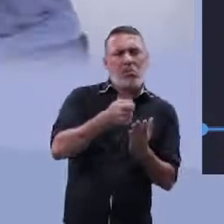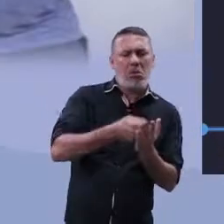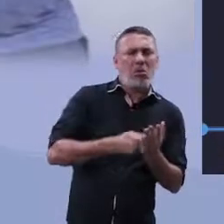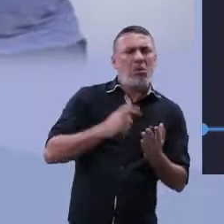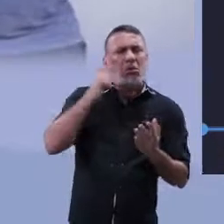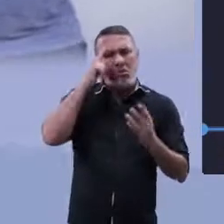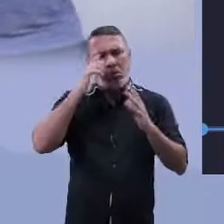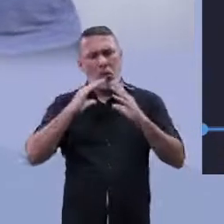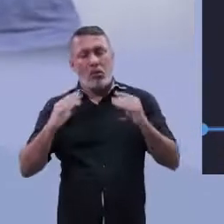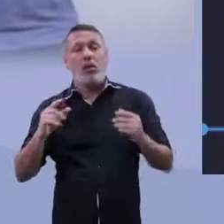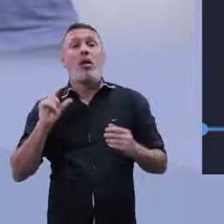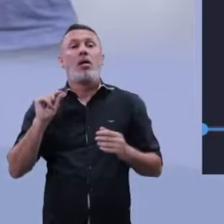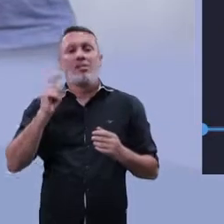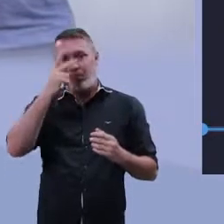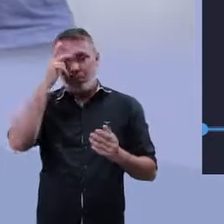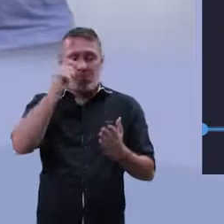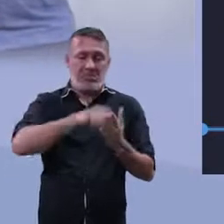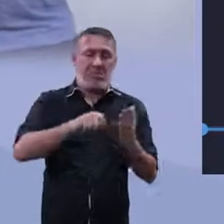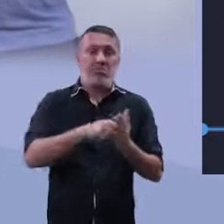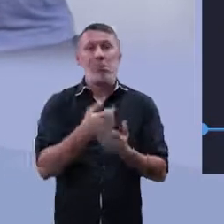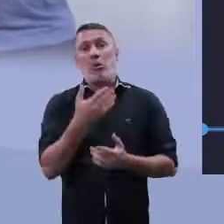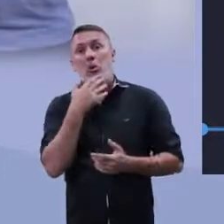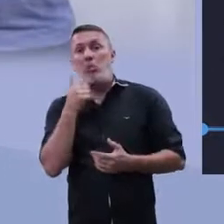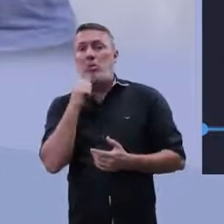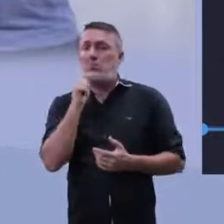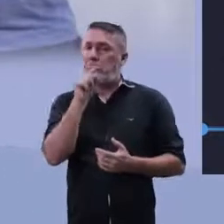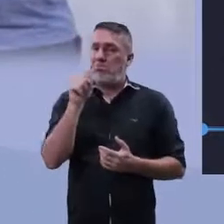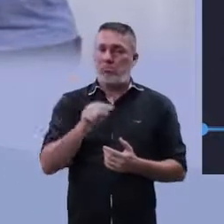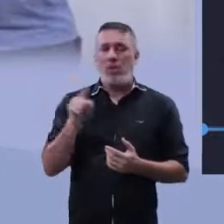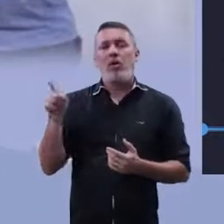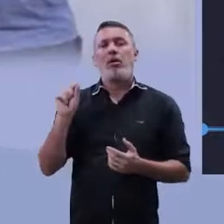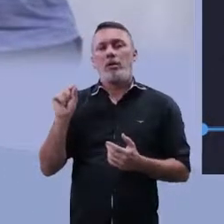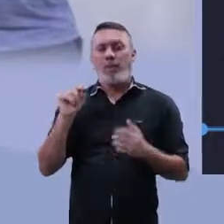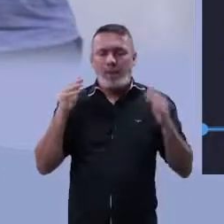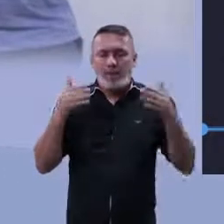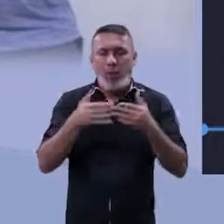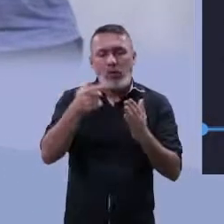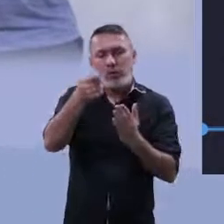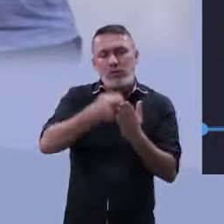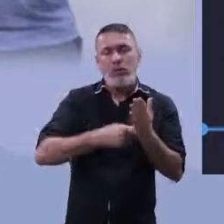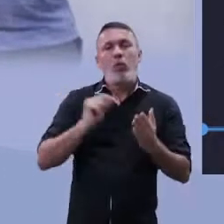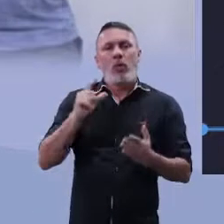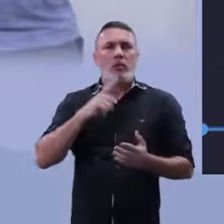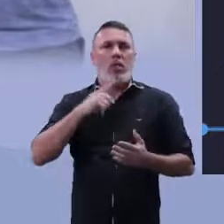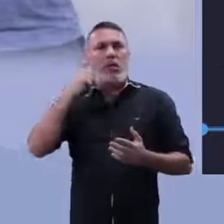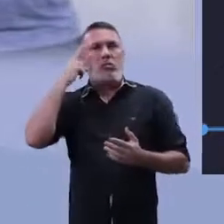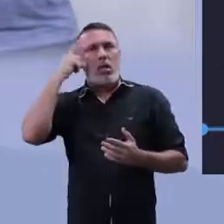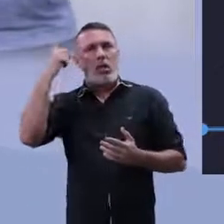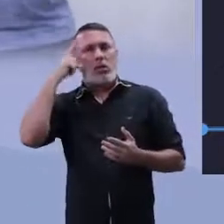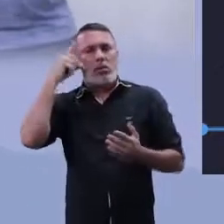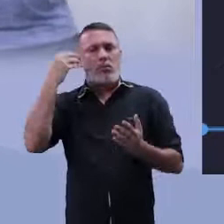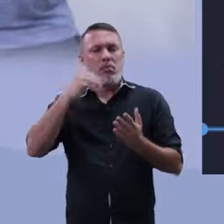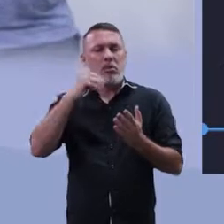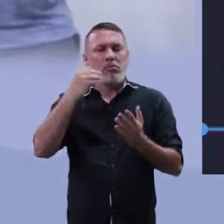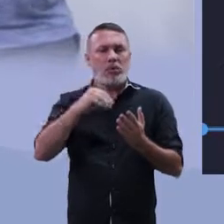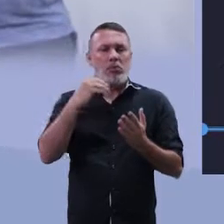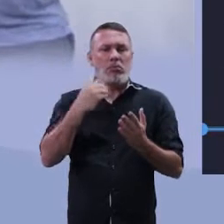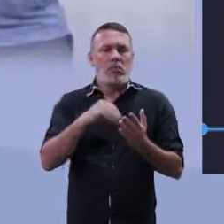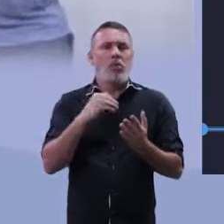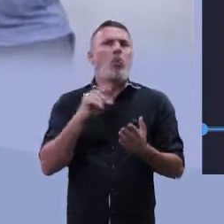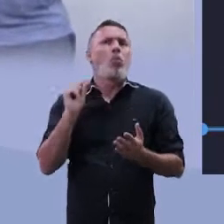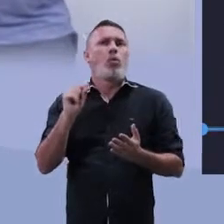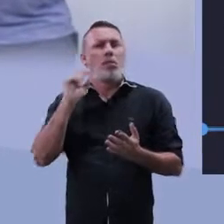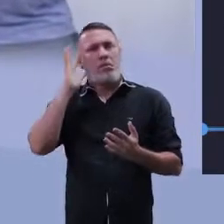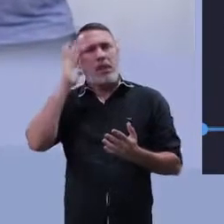super tranquila, né? Que o candidato ou a candidata ela vai trabalhar ali algumas ideias do